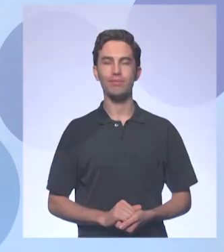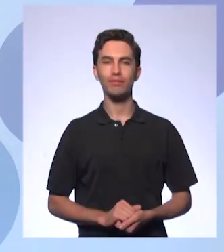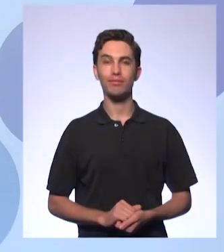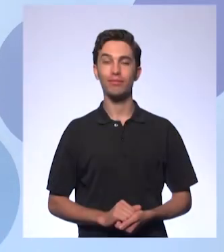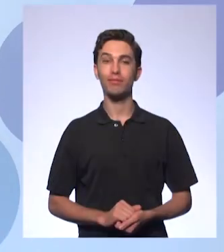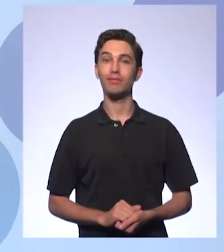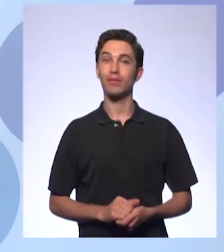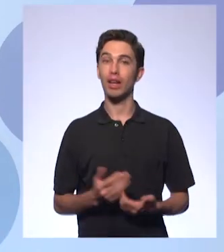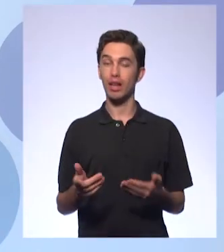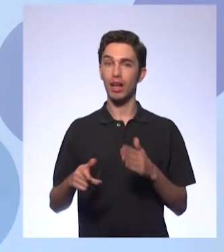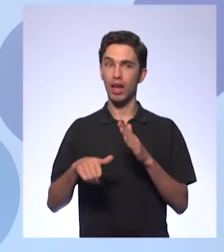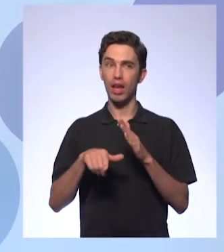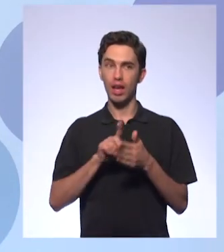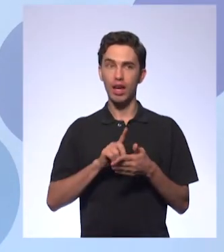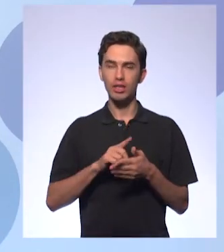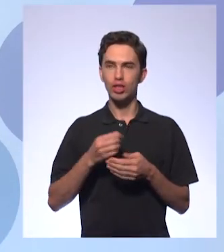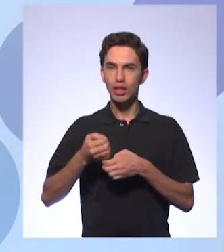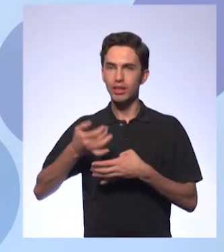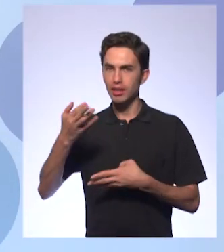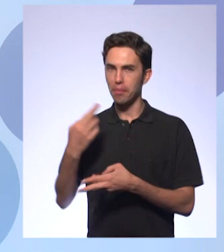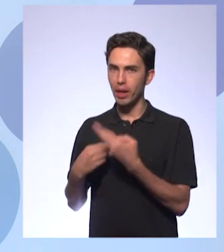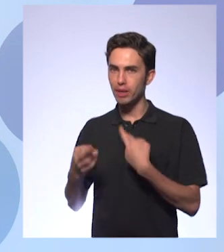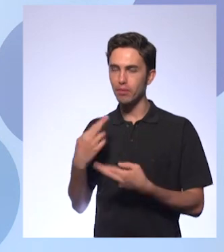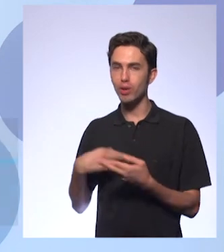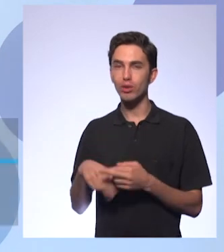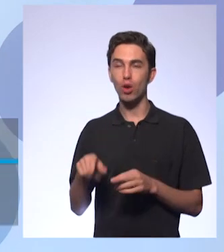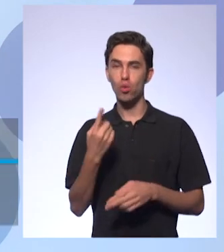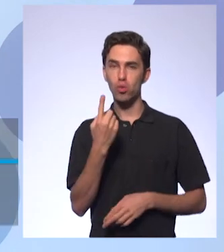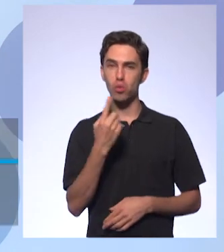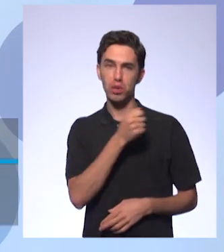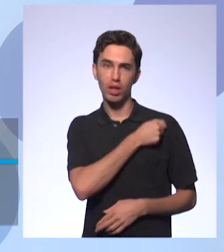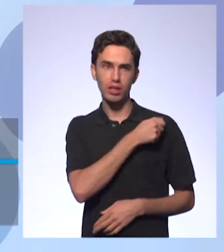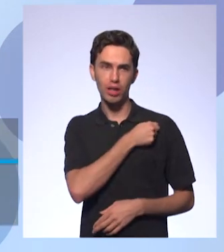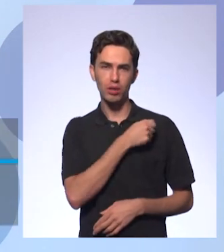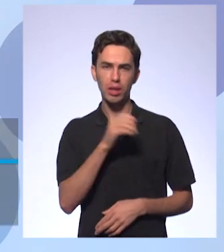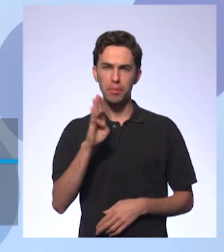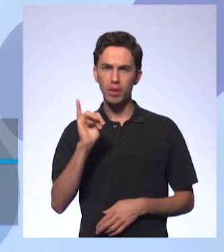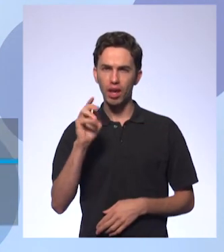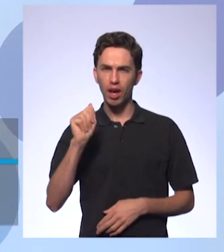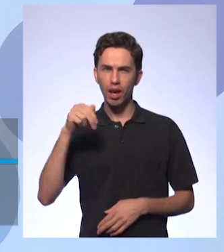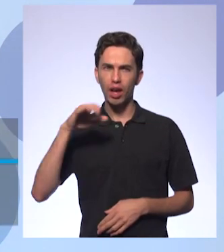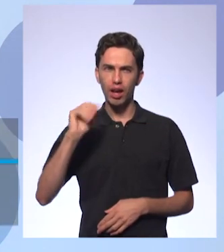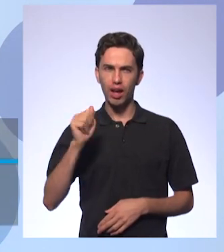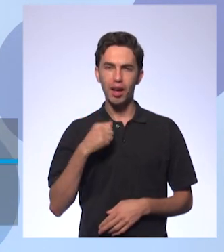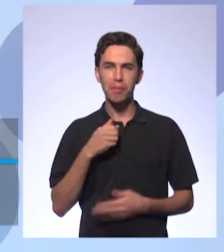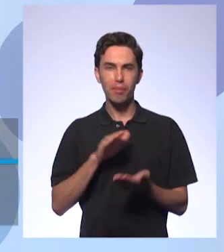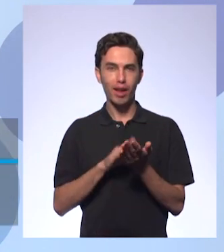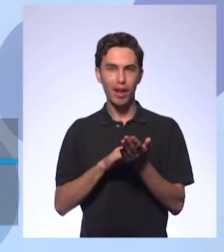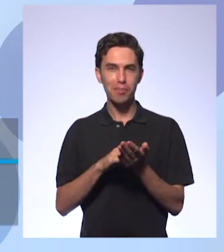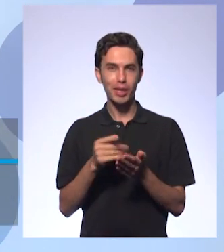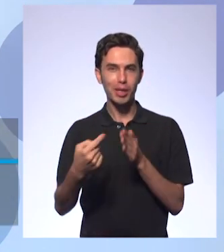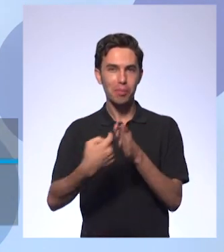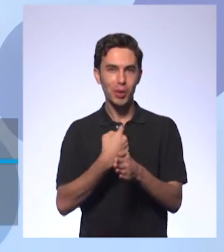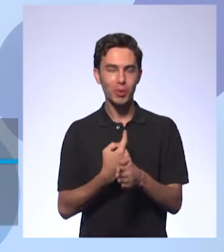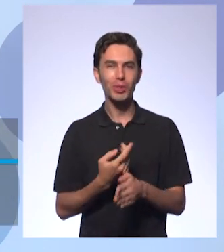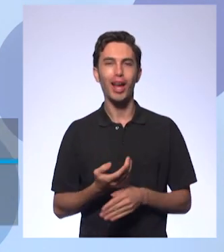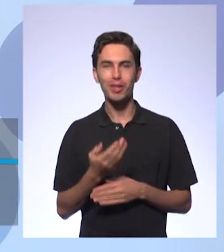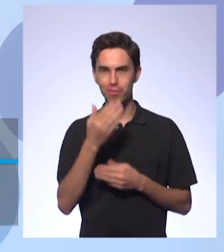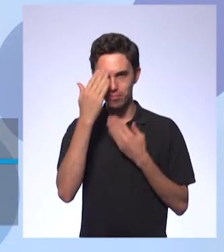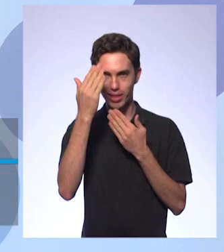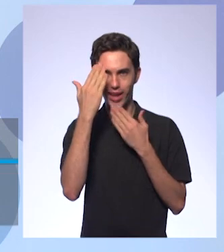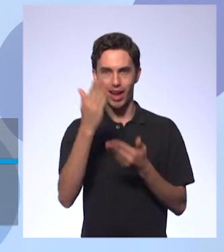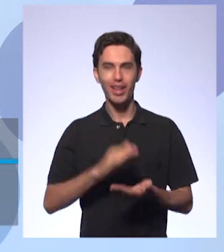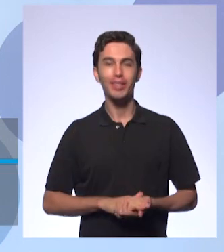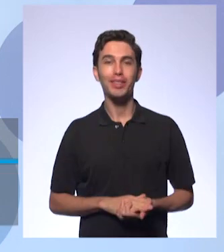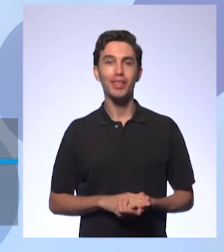Então, gente, antes de ir para as respostas, uma das alunas, acho que Bianca, parabéns, Bianca, por ter perguntado, muito obrigado, valeu. Ela